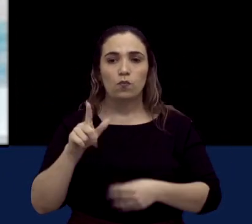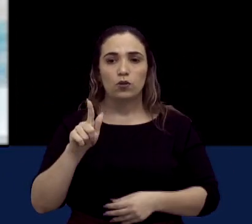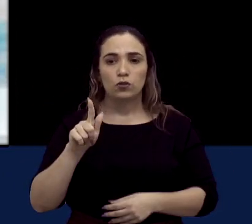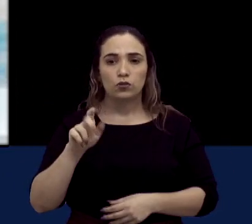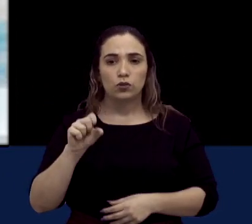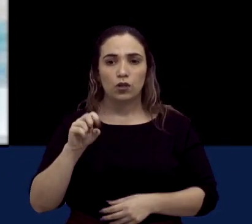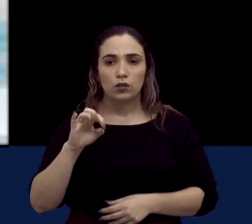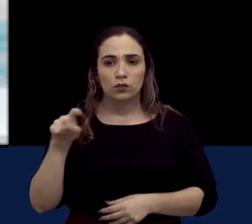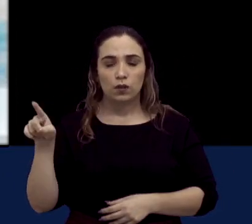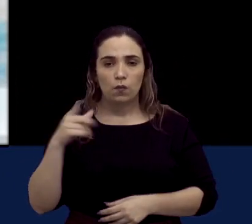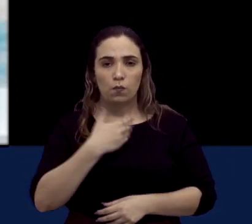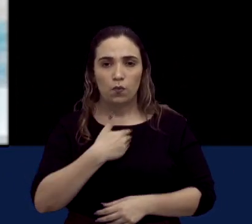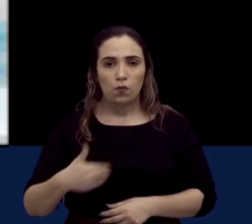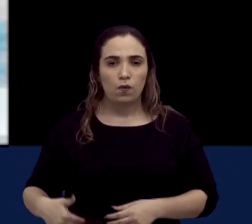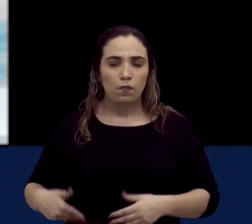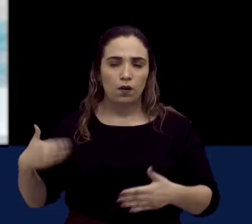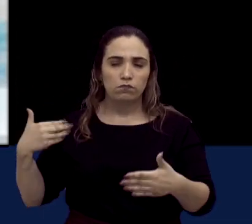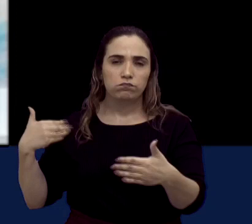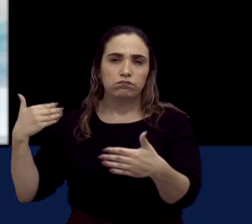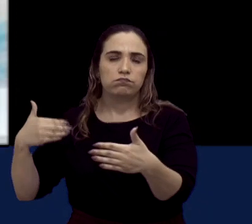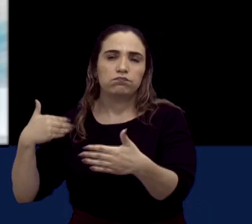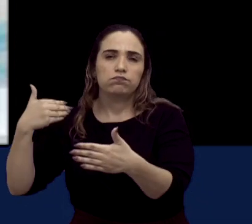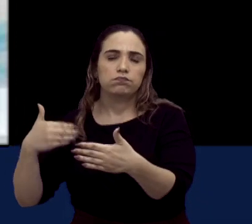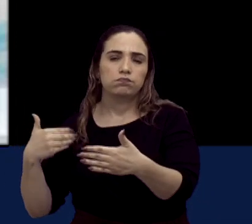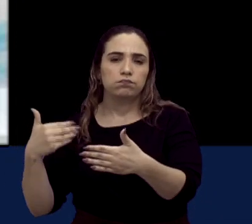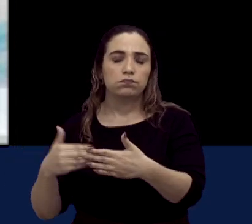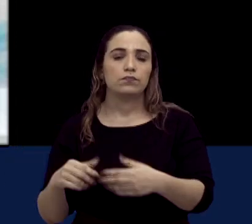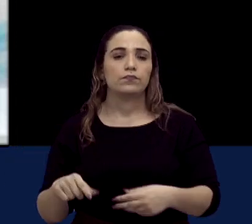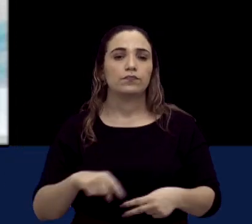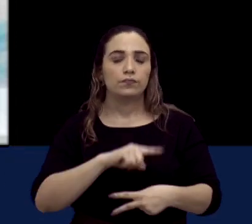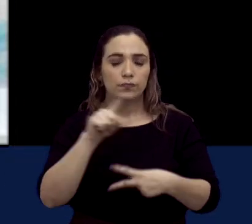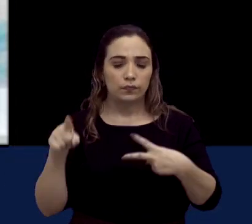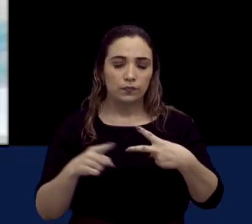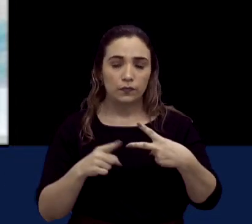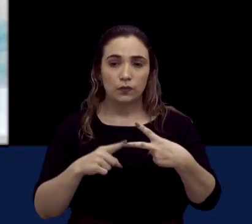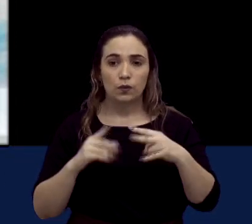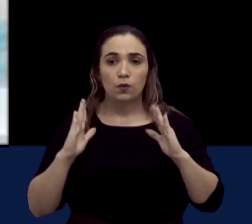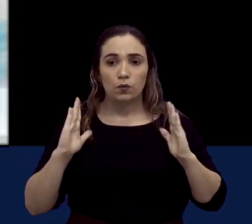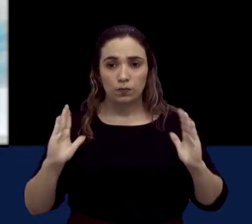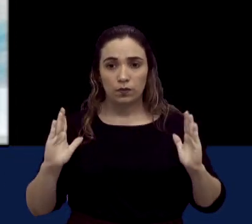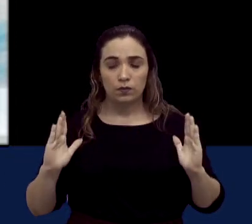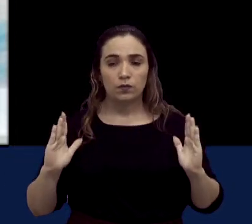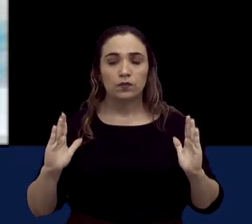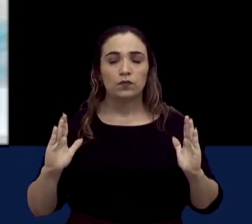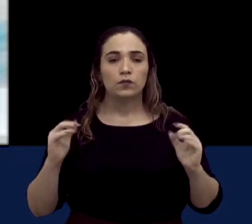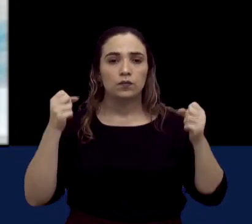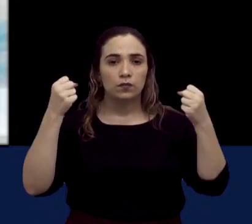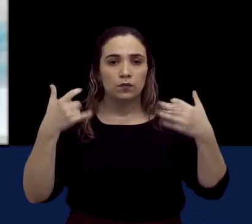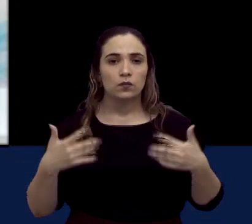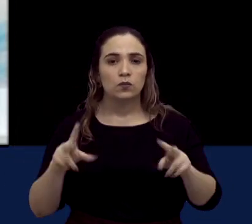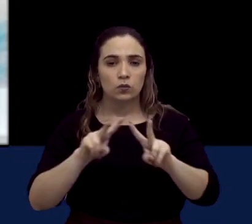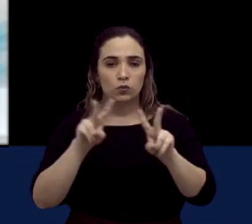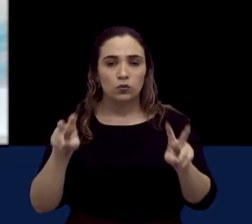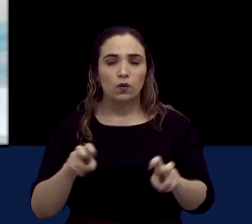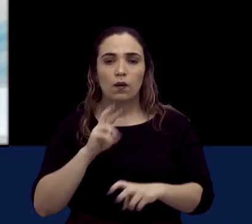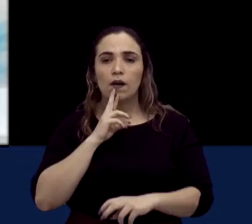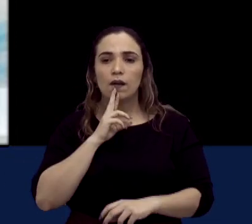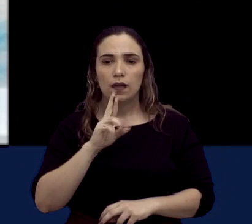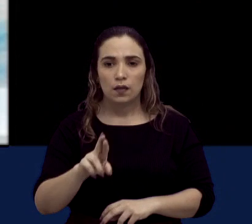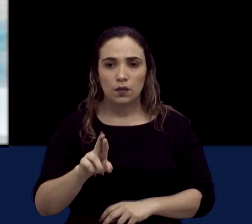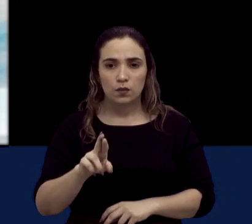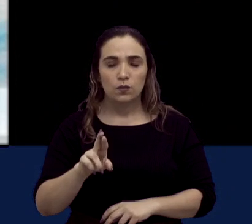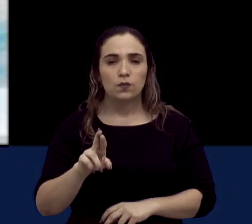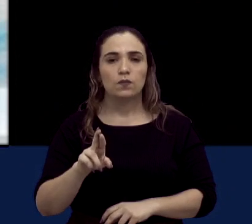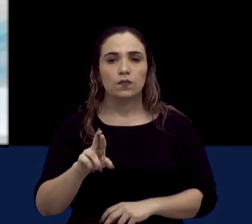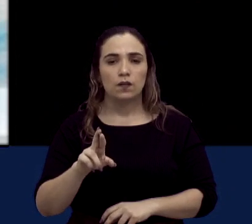modelo gerencial, né? No segundo momento, eu vou entrar na gestão por resultados no setor